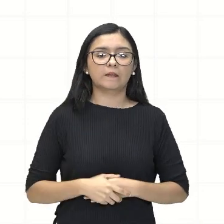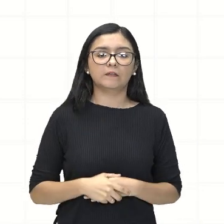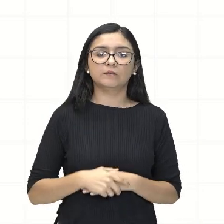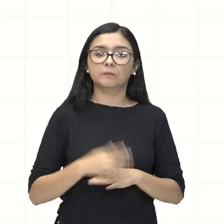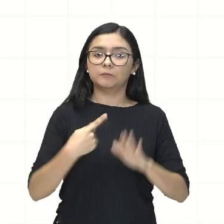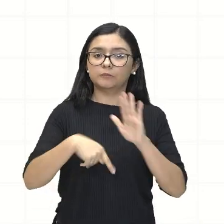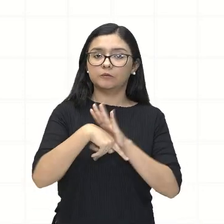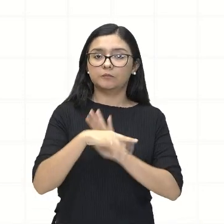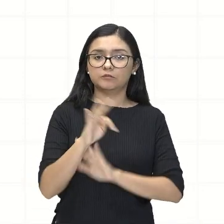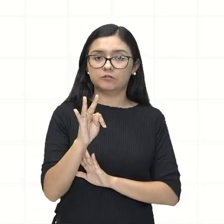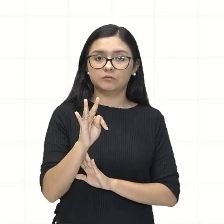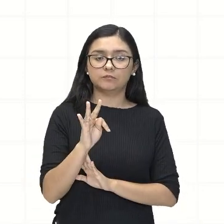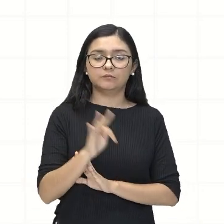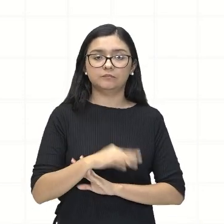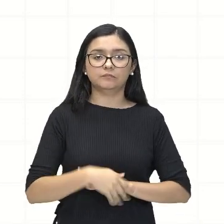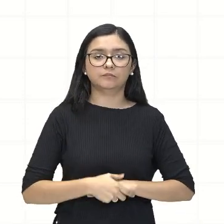T.